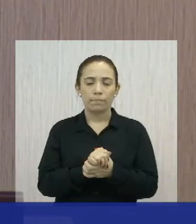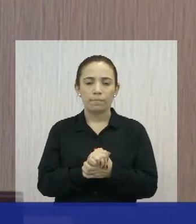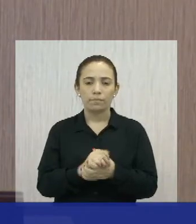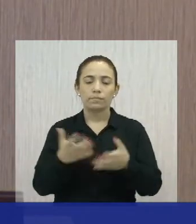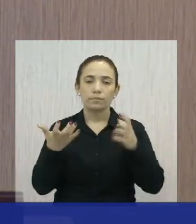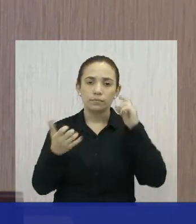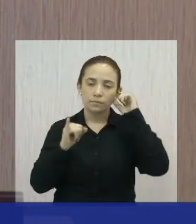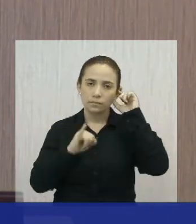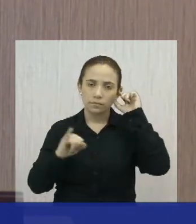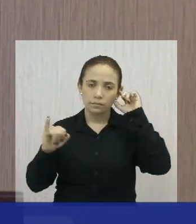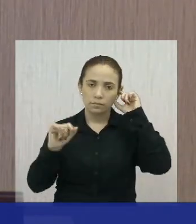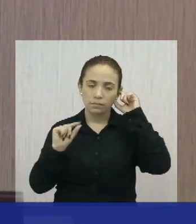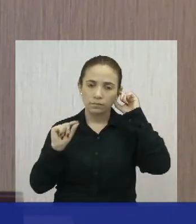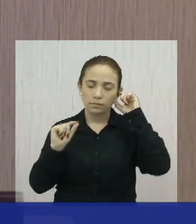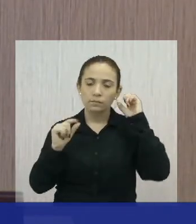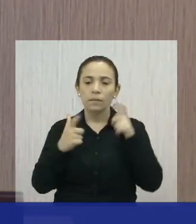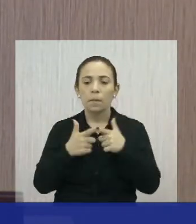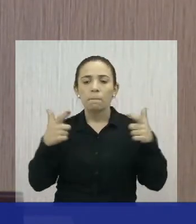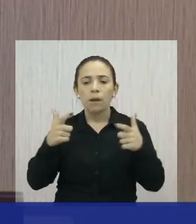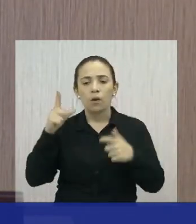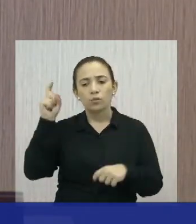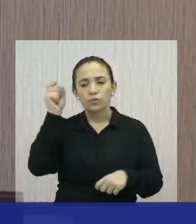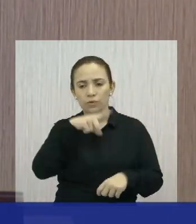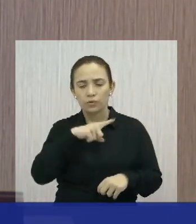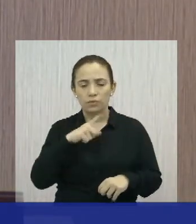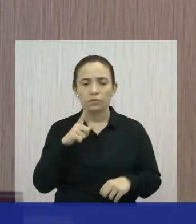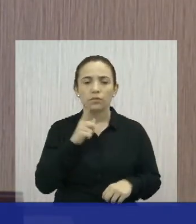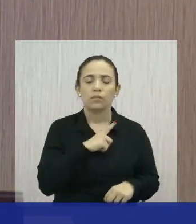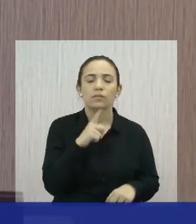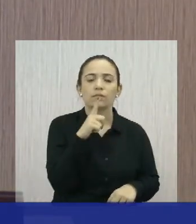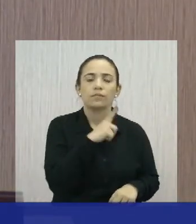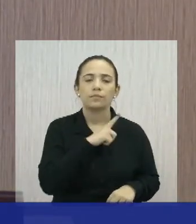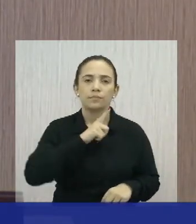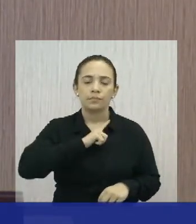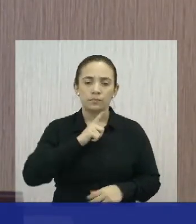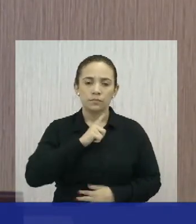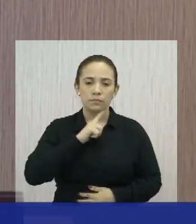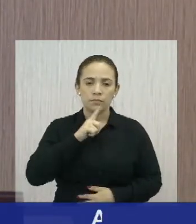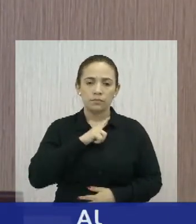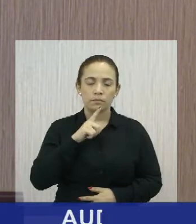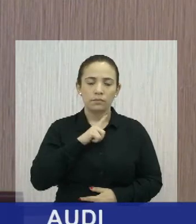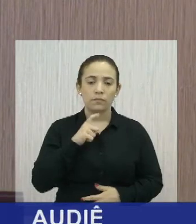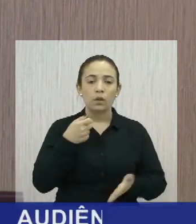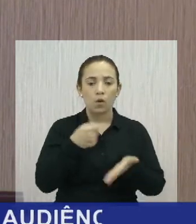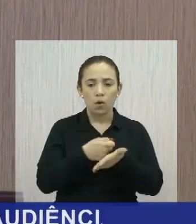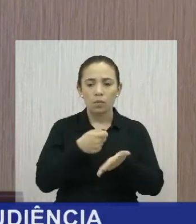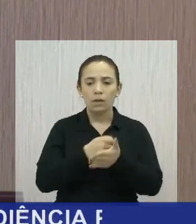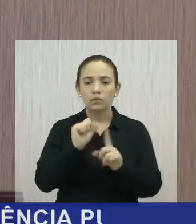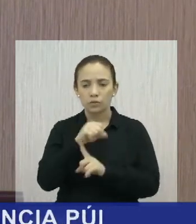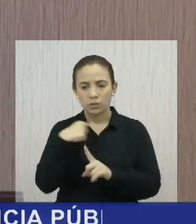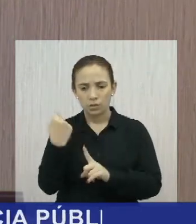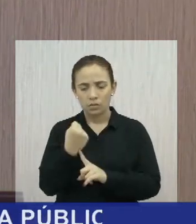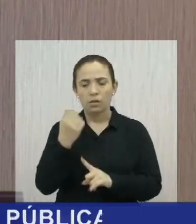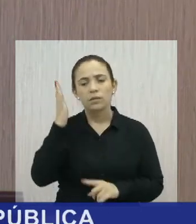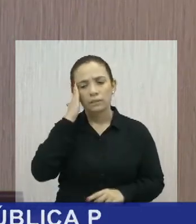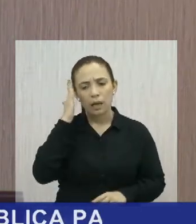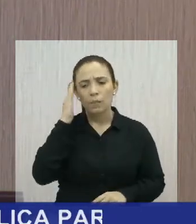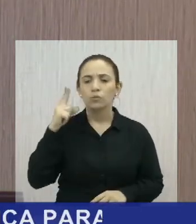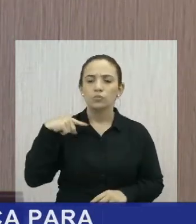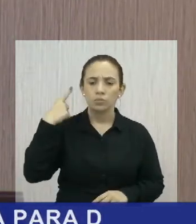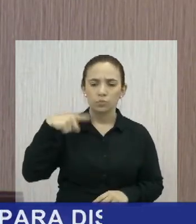alguns das nossas maiores dificuldades. Entre as obrigações sociais que entendemos de